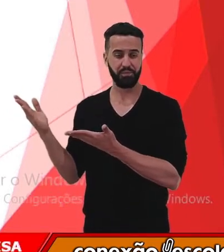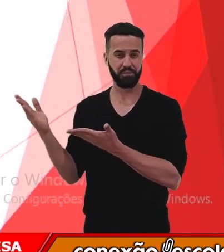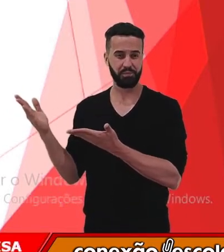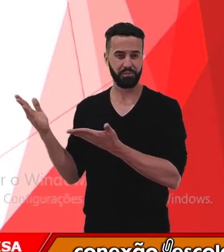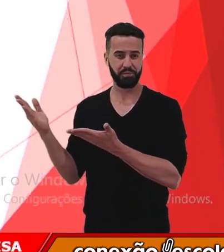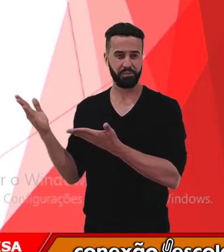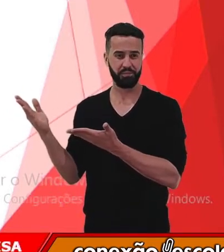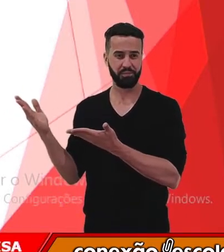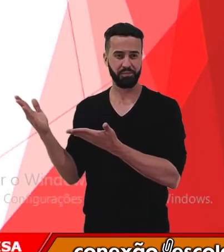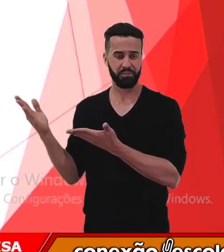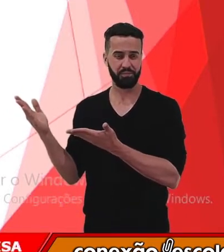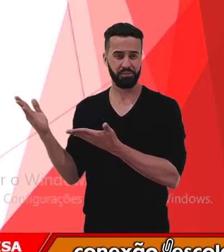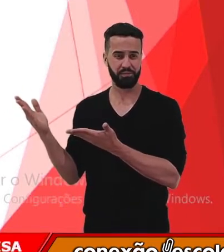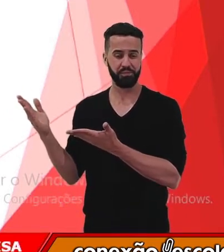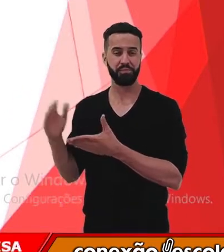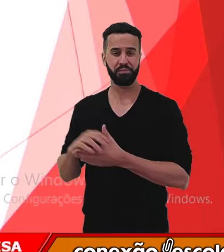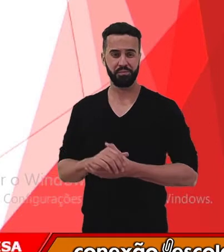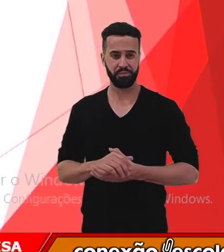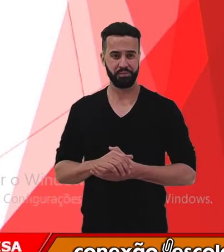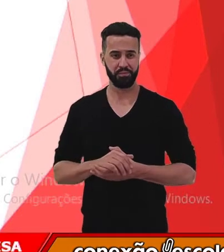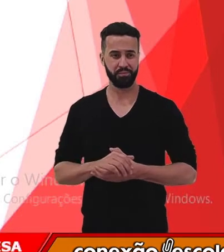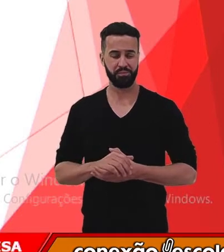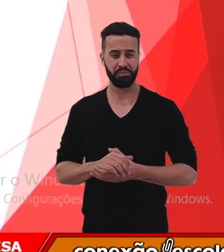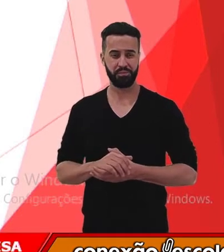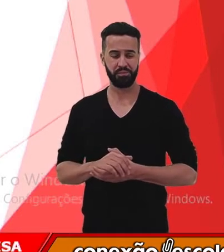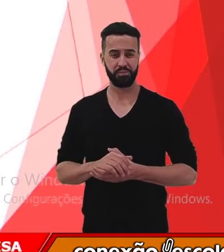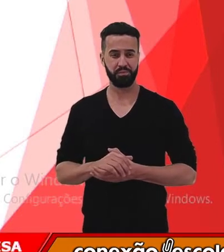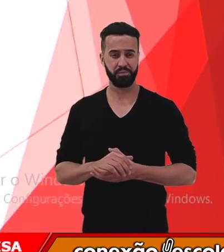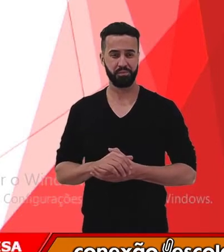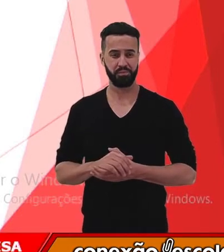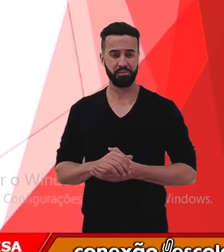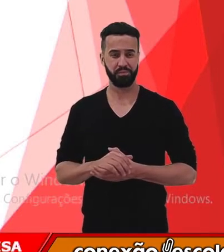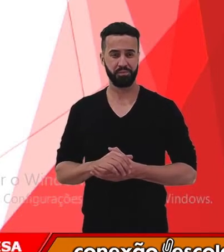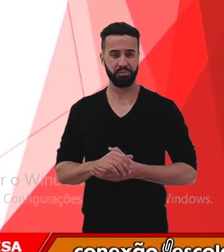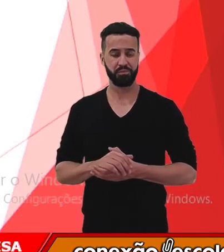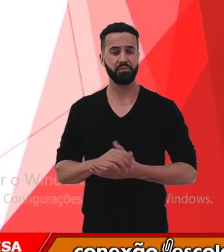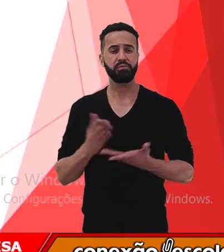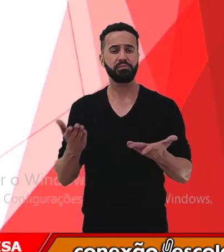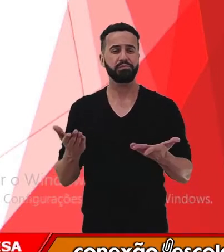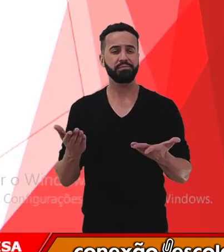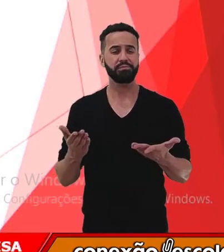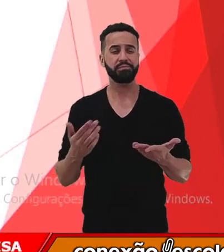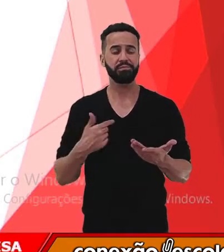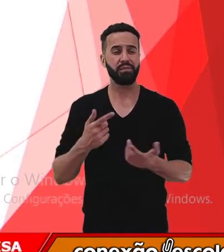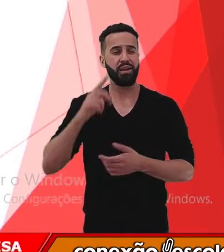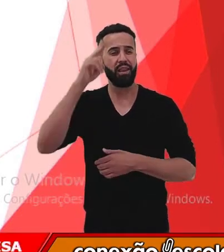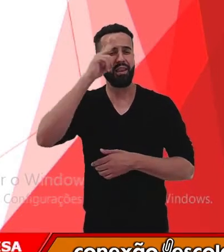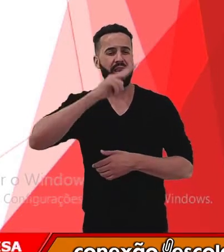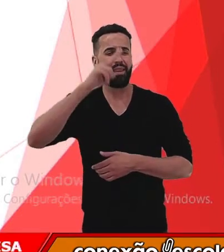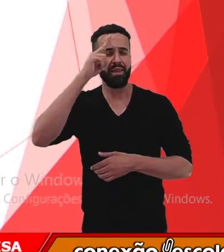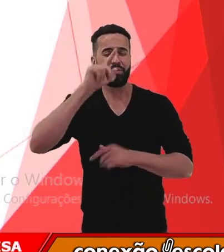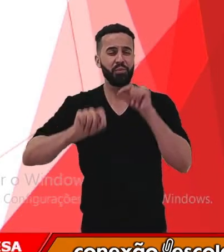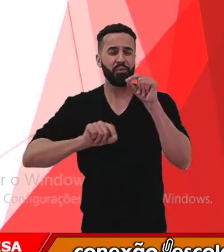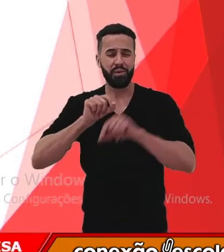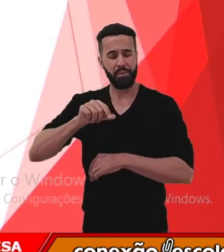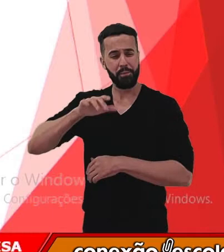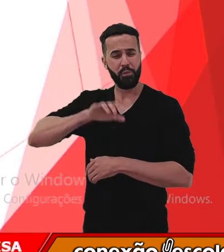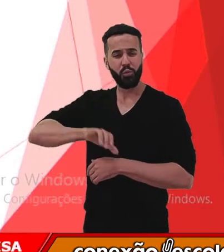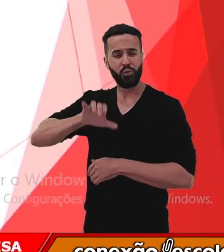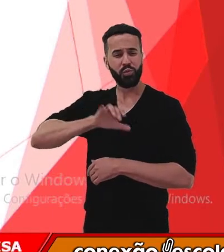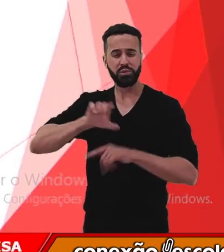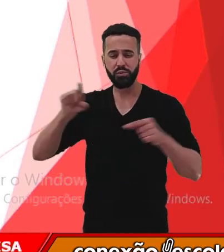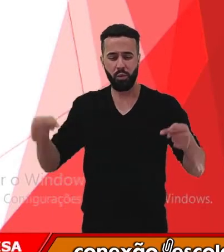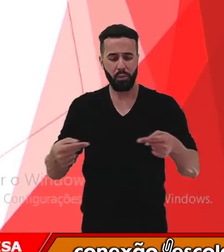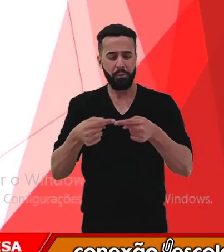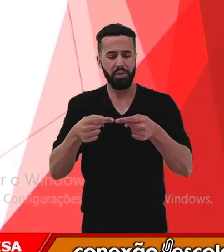palavra, competition. Competition. Qual que é a lembrança em português dessa